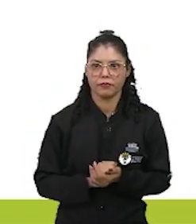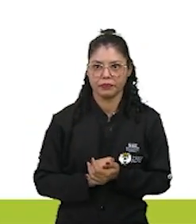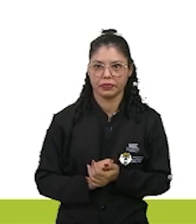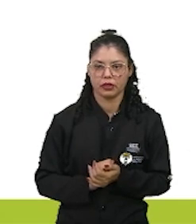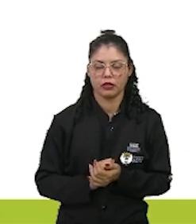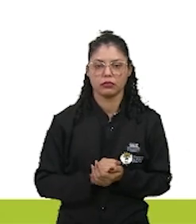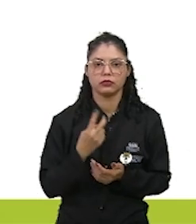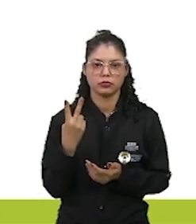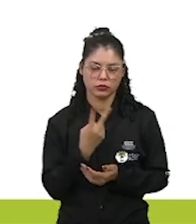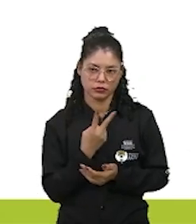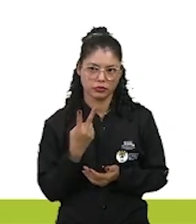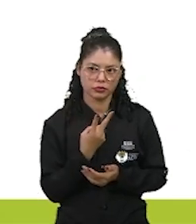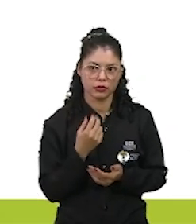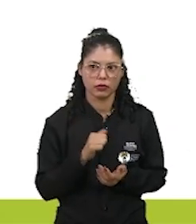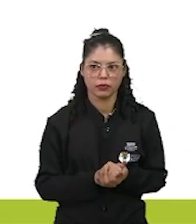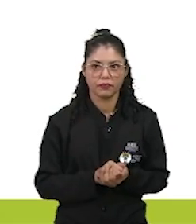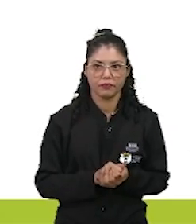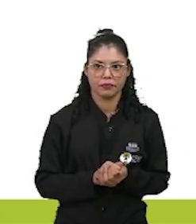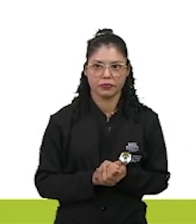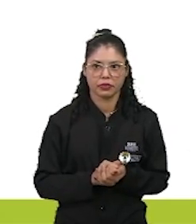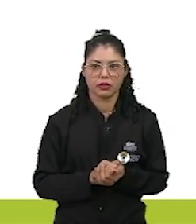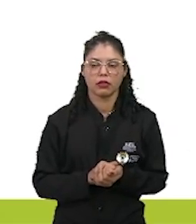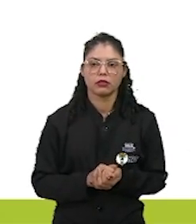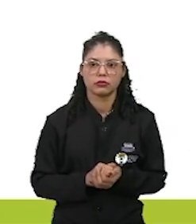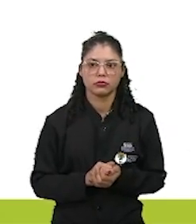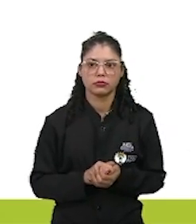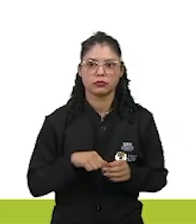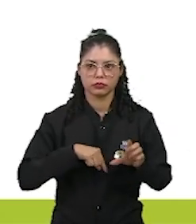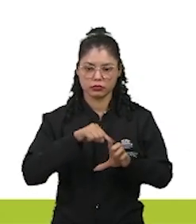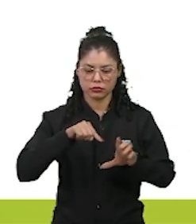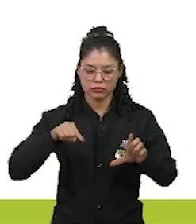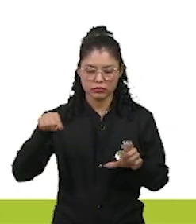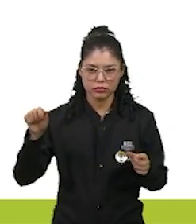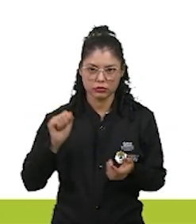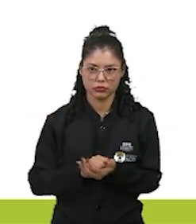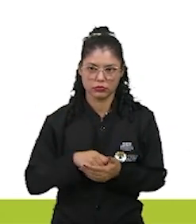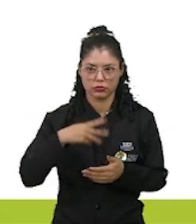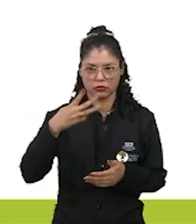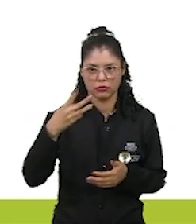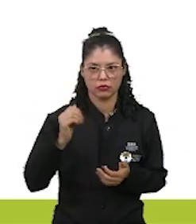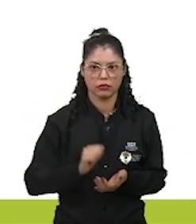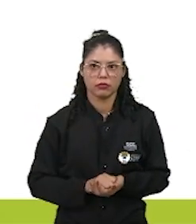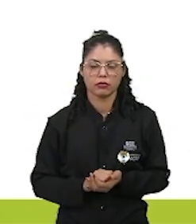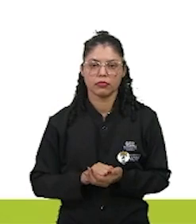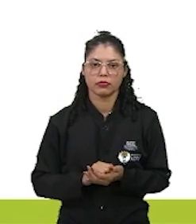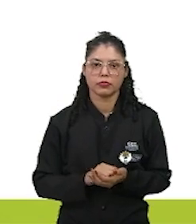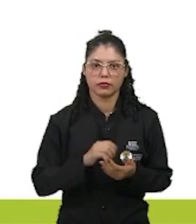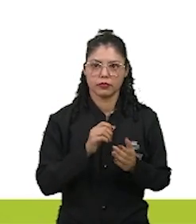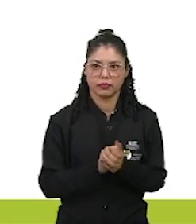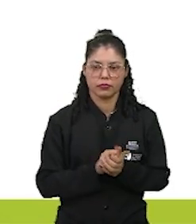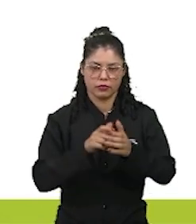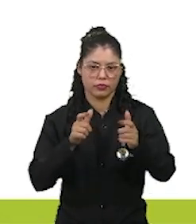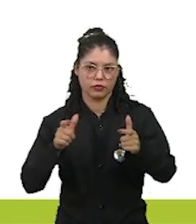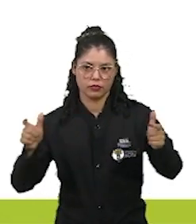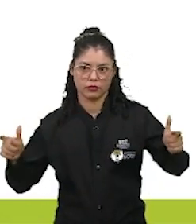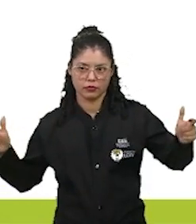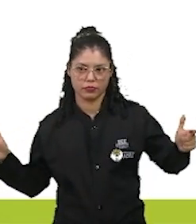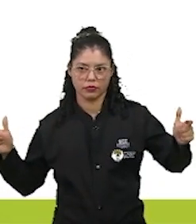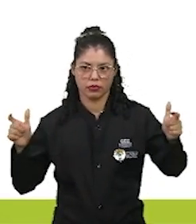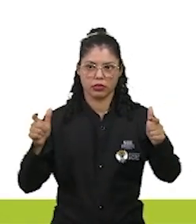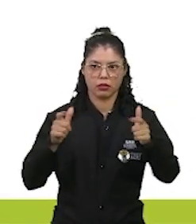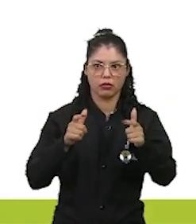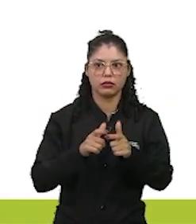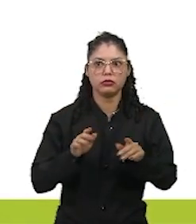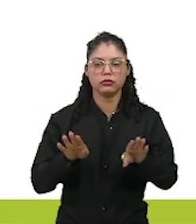tá bom? Quando A for positivo. Quando A for negativo, ela vai ser decrescente, só para você lembrar. Pensa comigo. Quando a